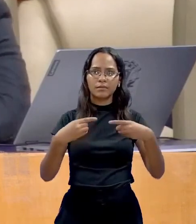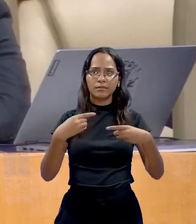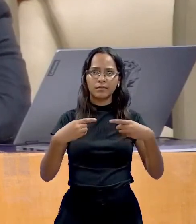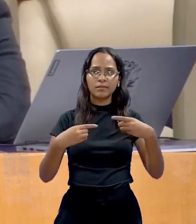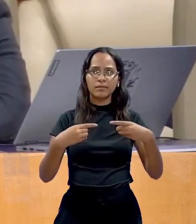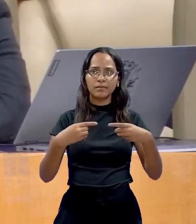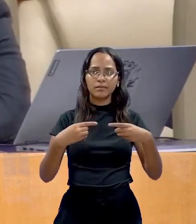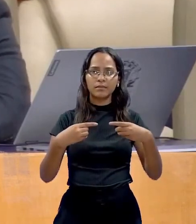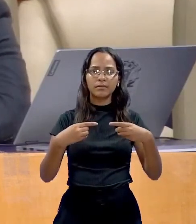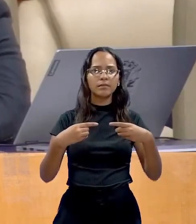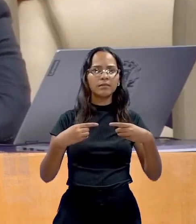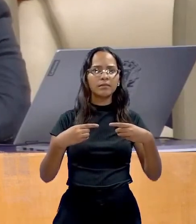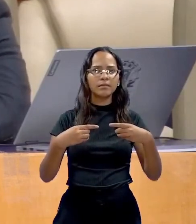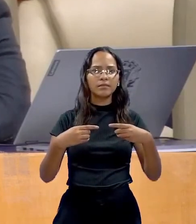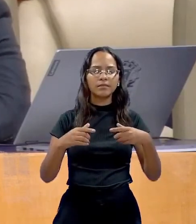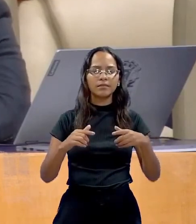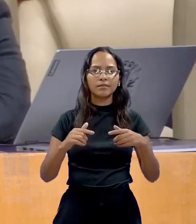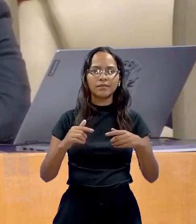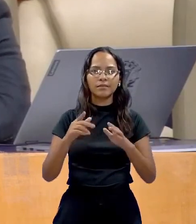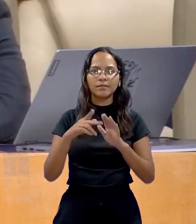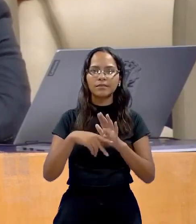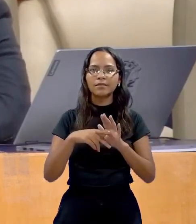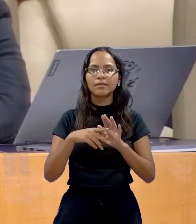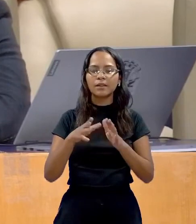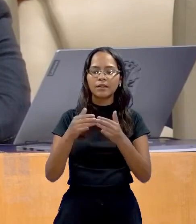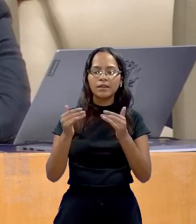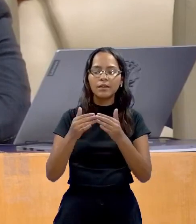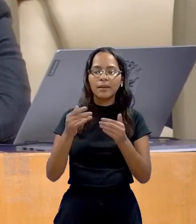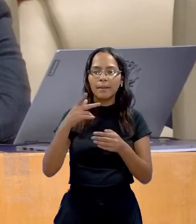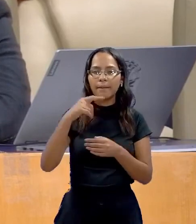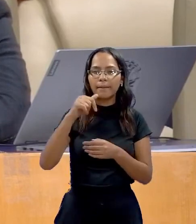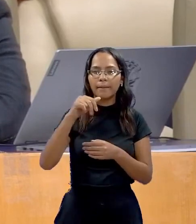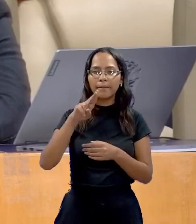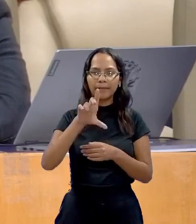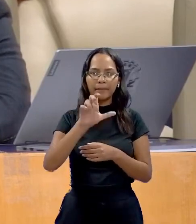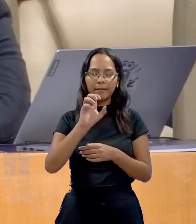título, vereador Paulo Magalhães.